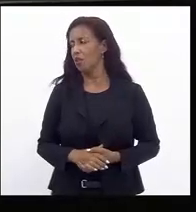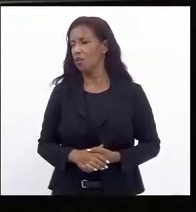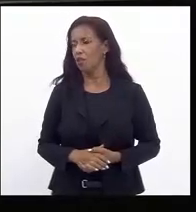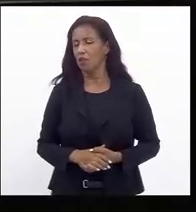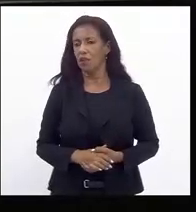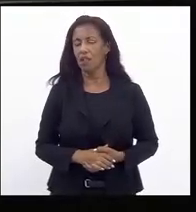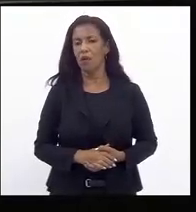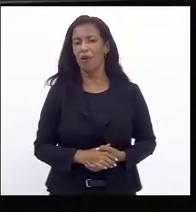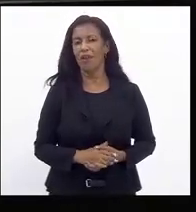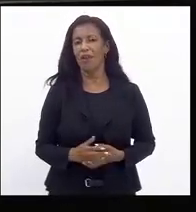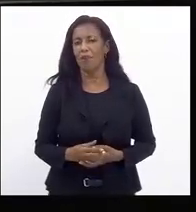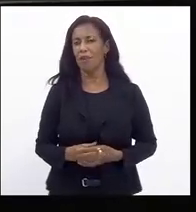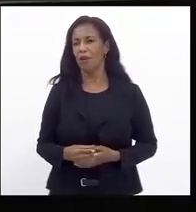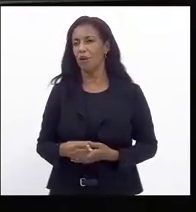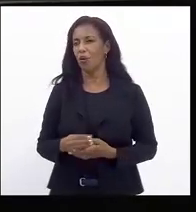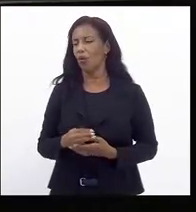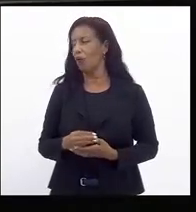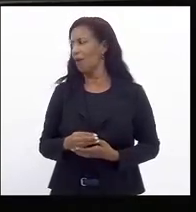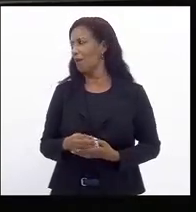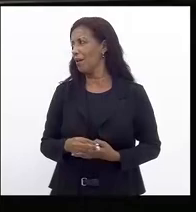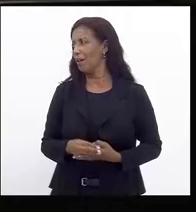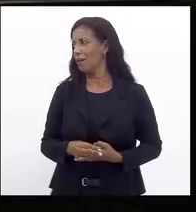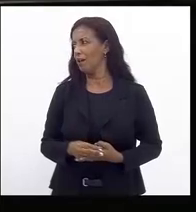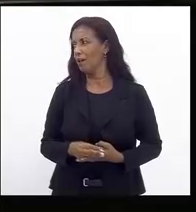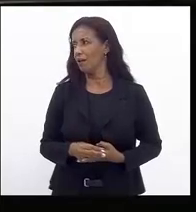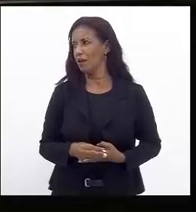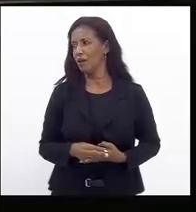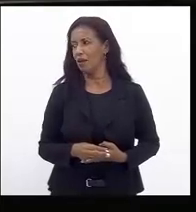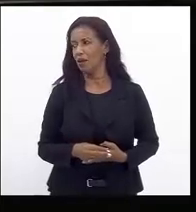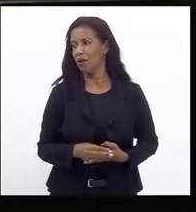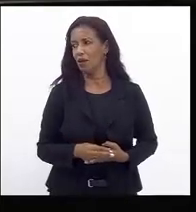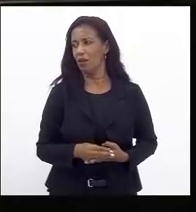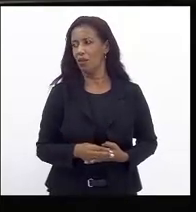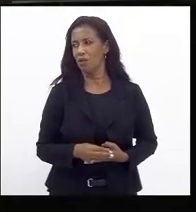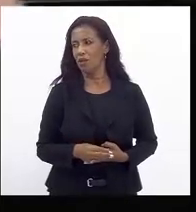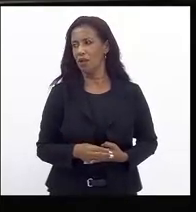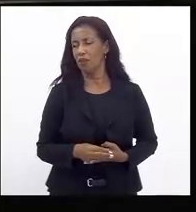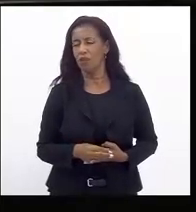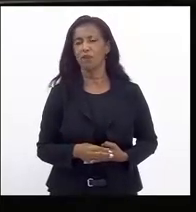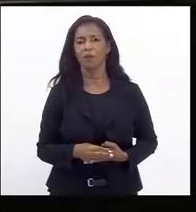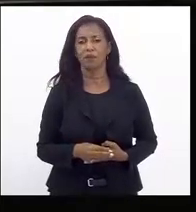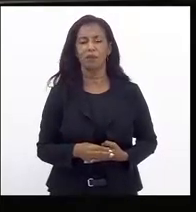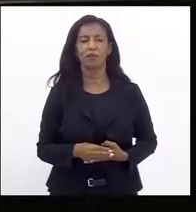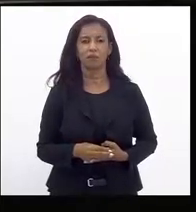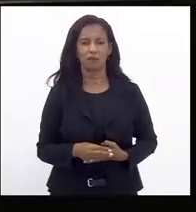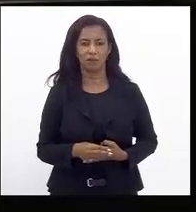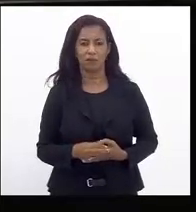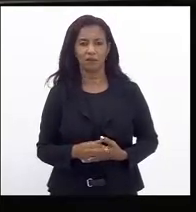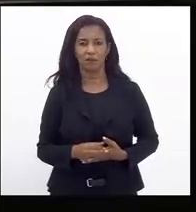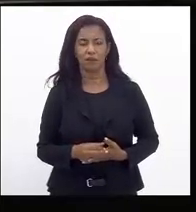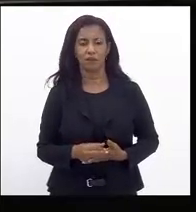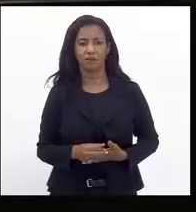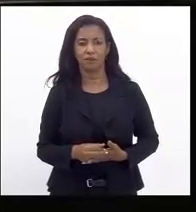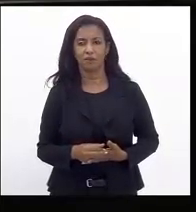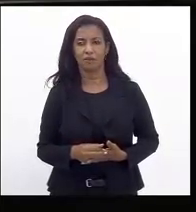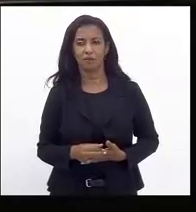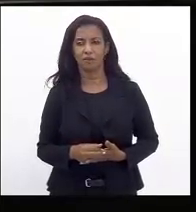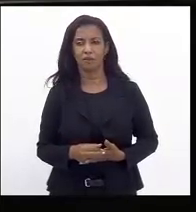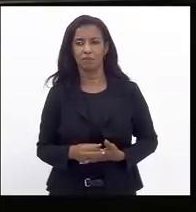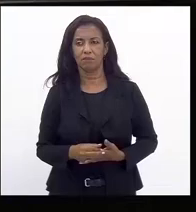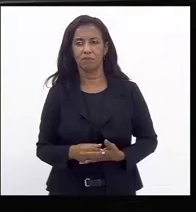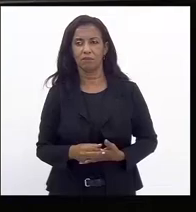desemprego ampliação da industrialização do Estado o fortalecimento dos Empreendimentos